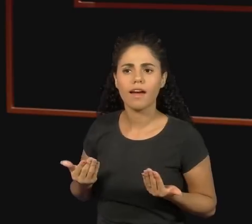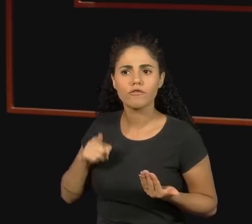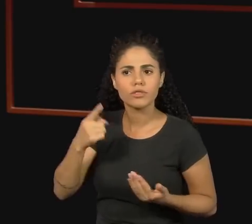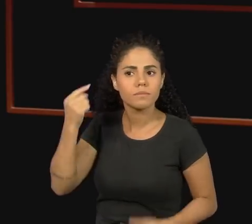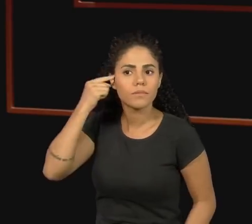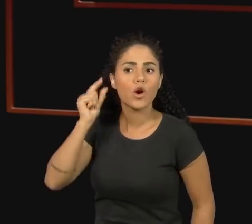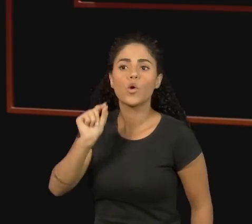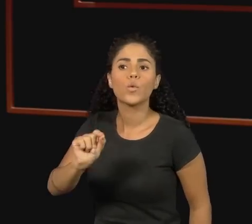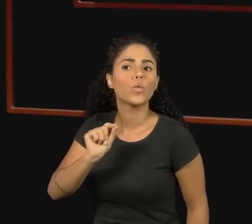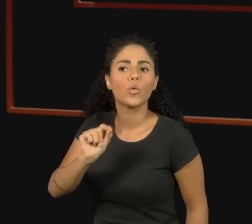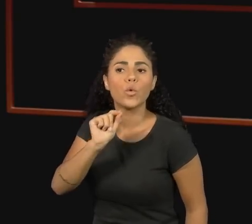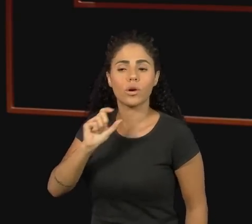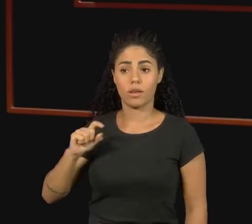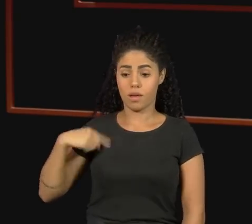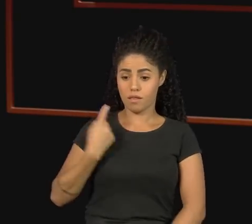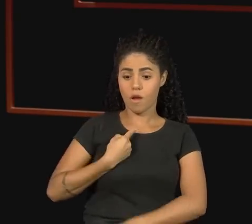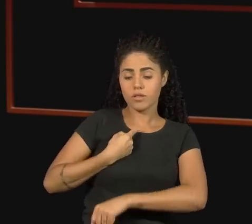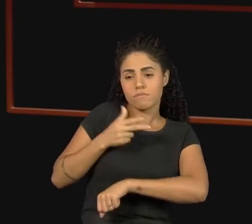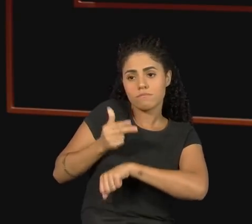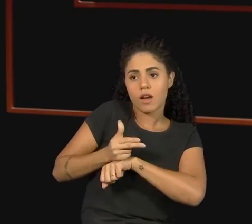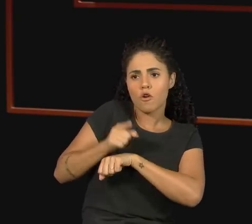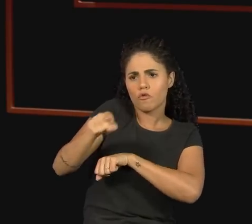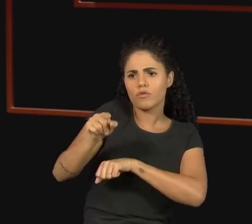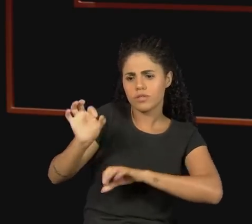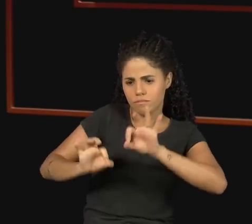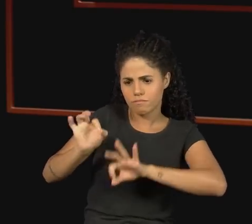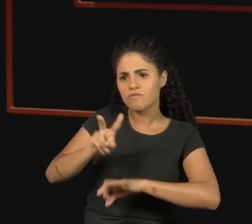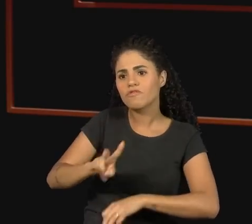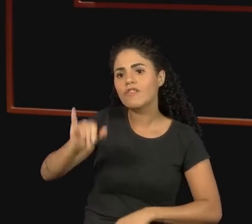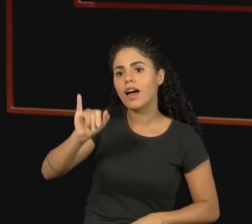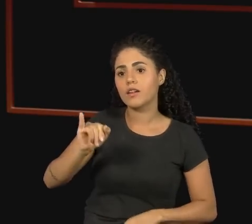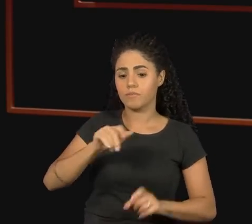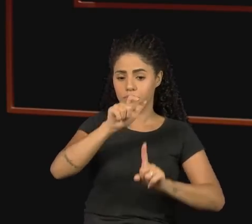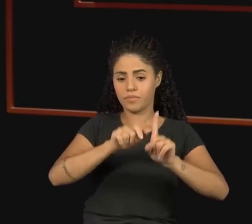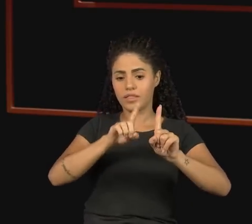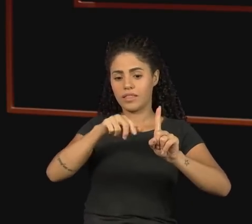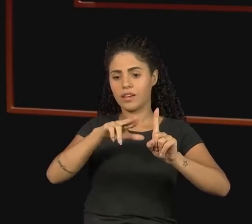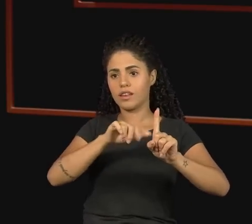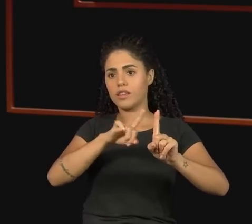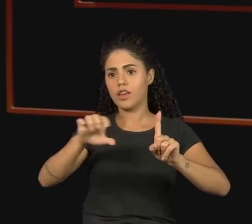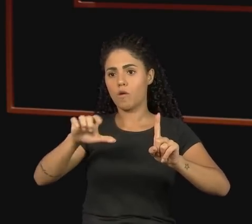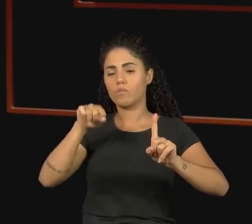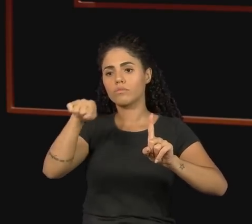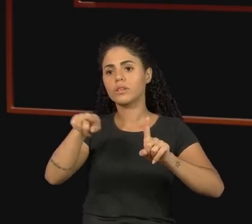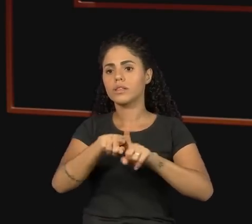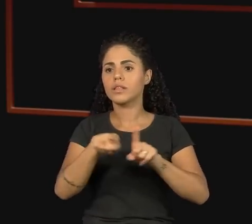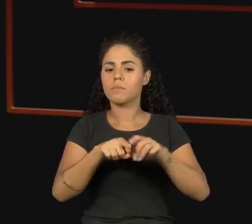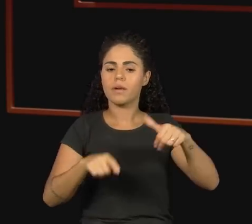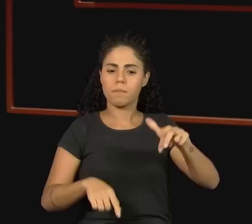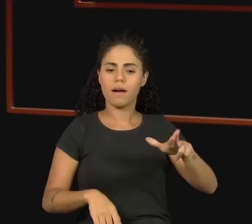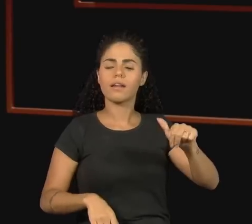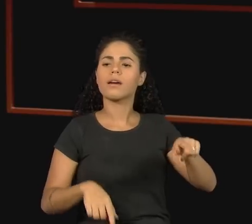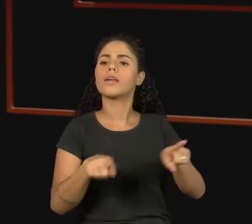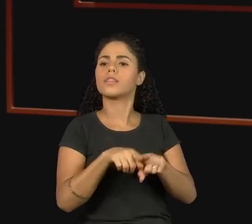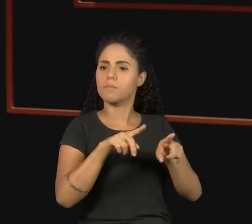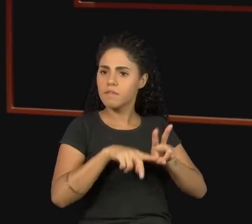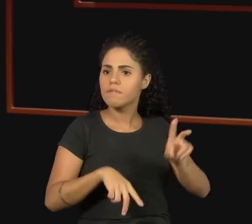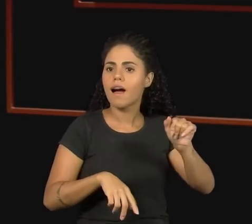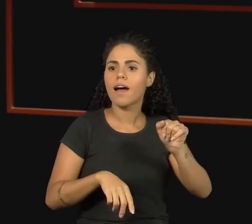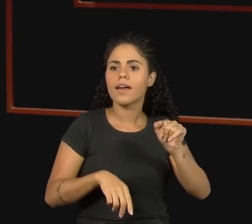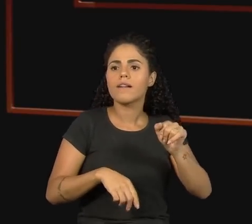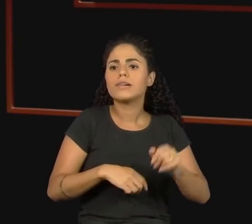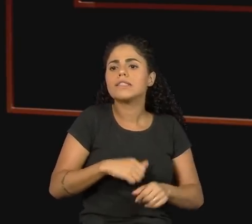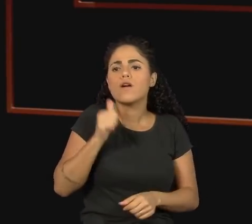achou? Eu falei, nós vamos fazer a peça, você vai fazer, o Daniel vai fazer, a Mariana também vai fazer, a Mariana vai fazer a